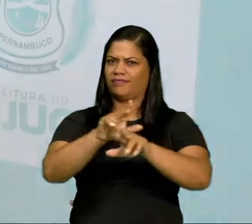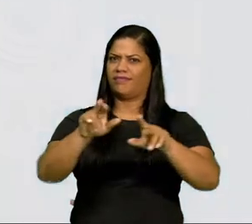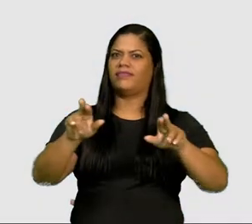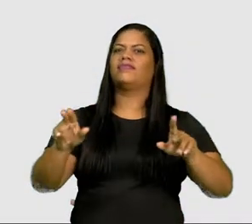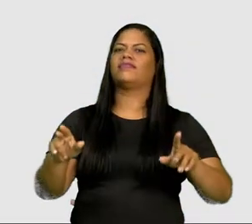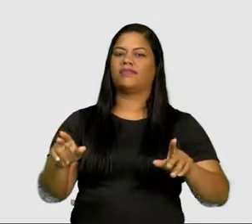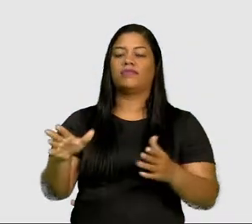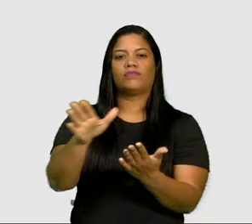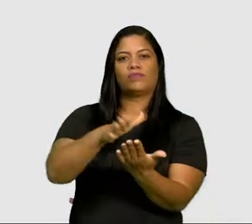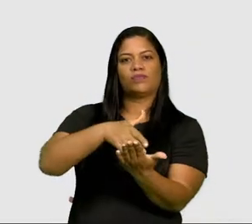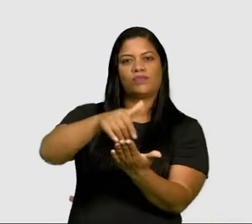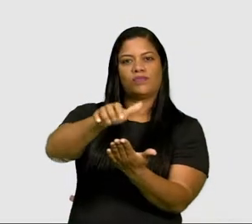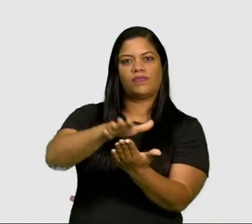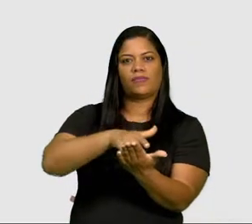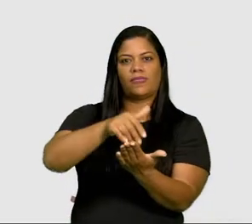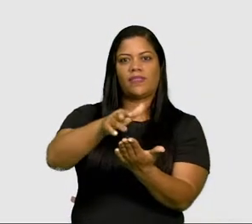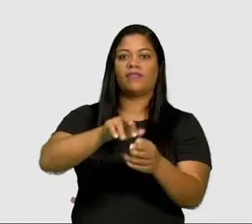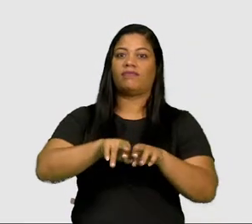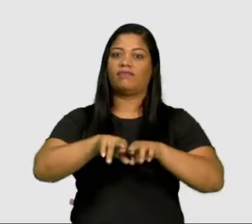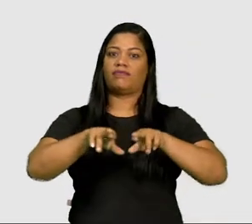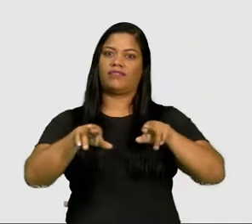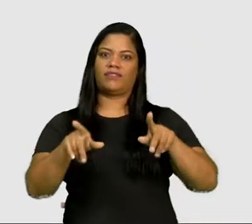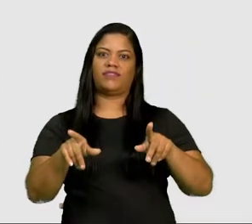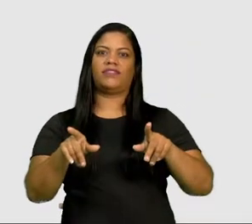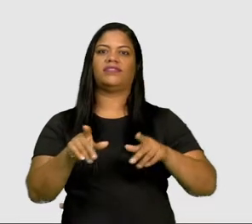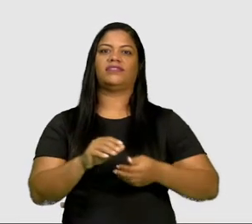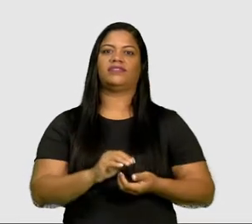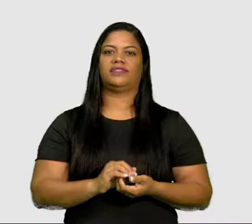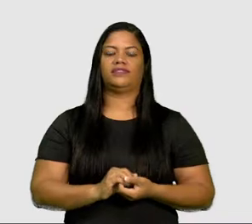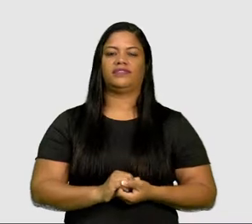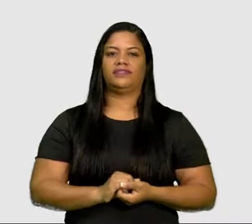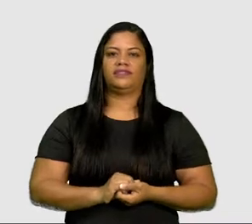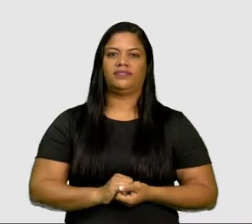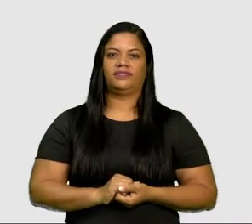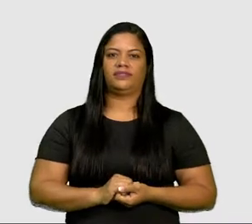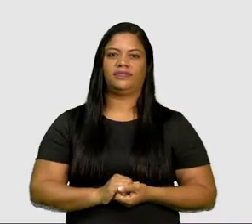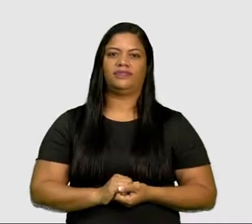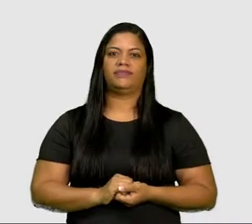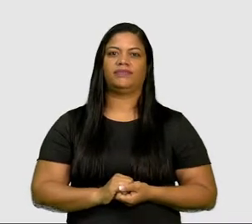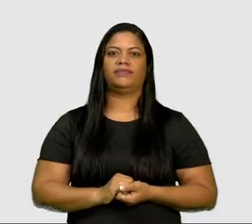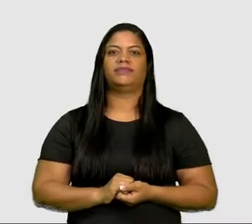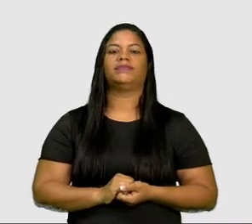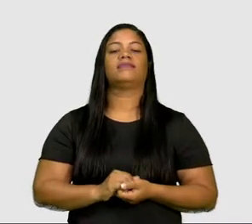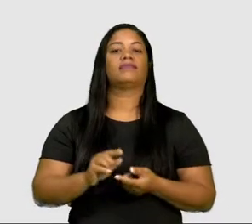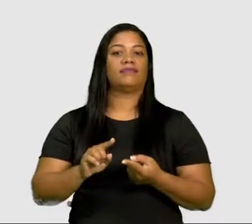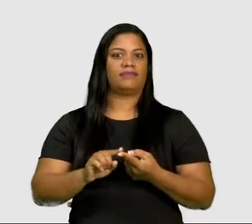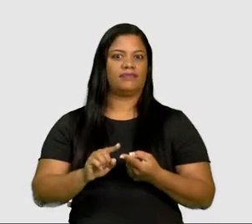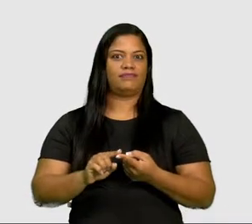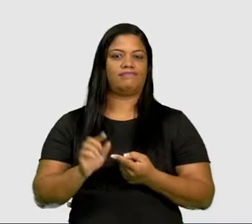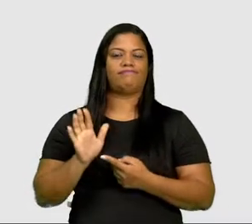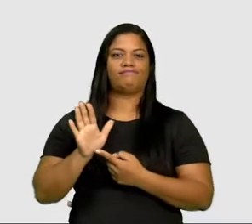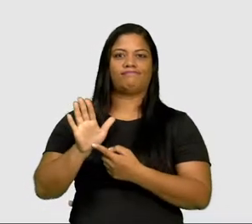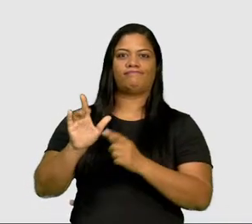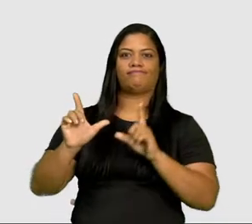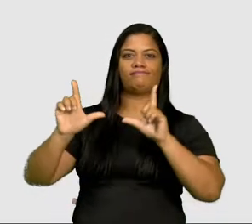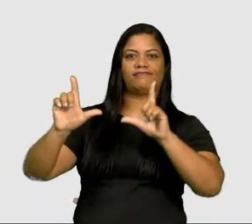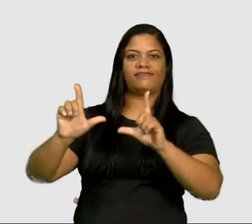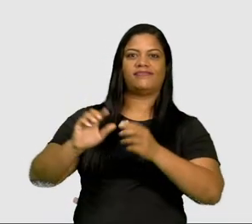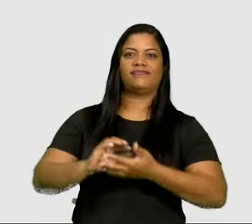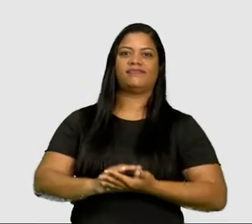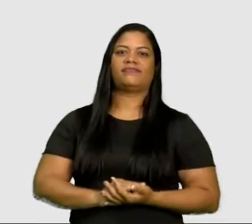sua pintura. Olha aqui a pintura de Cícero Dias. A obra também de Cícero Dias, essa daí.